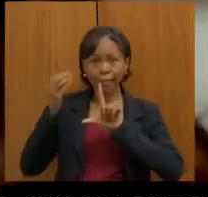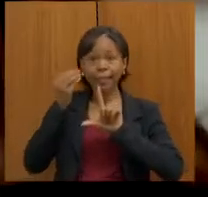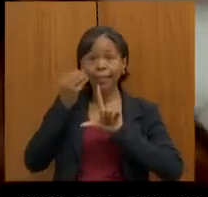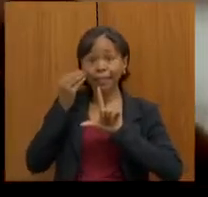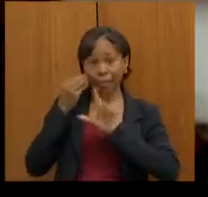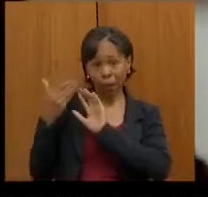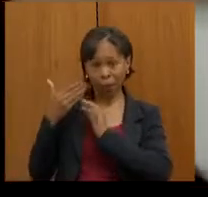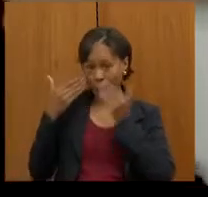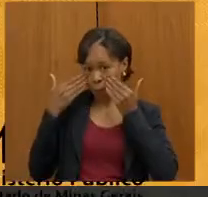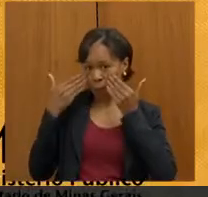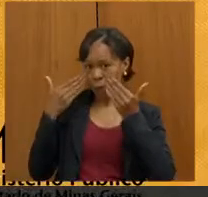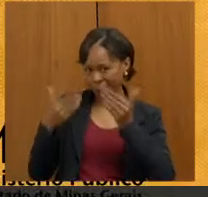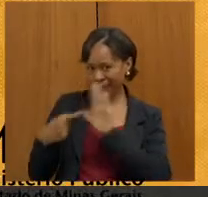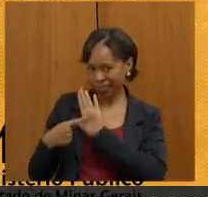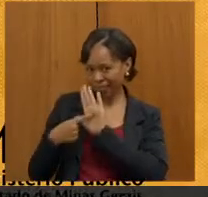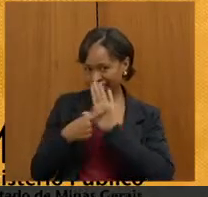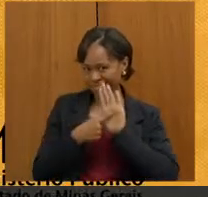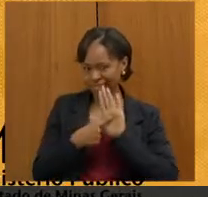ver se eu consigo